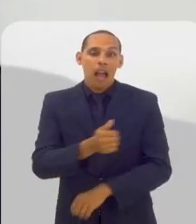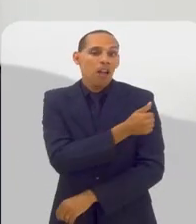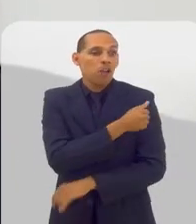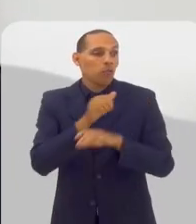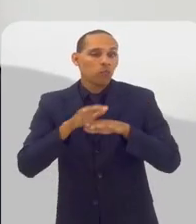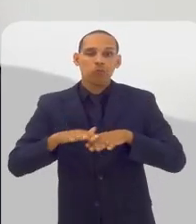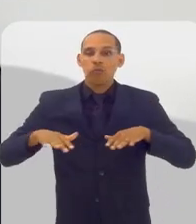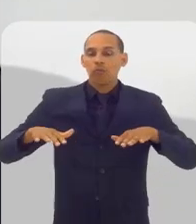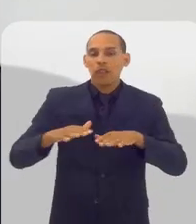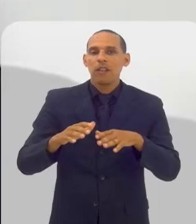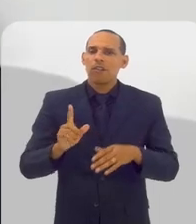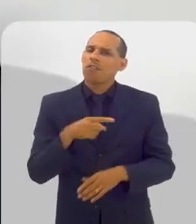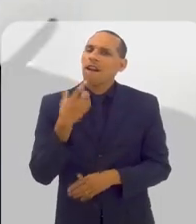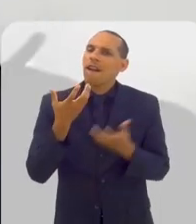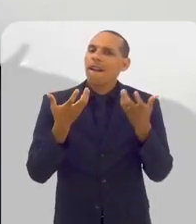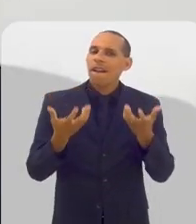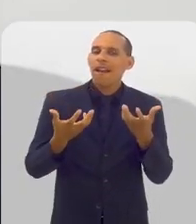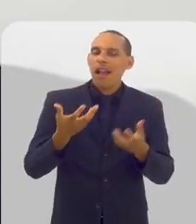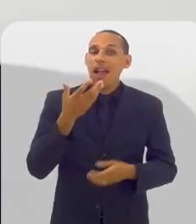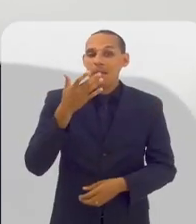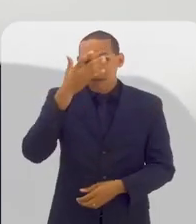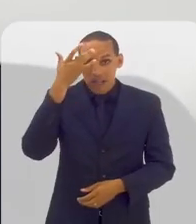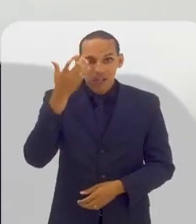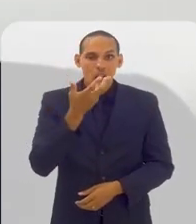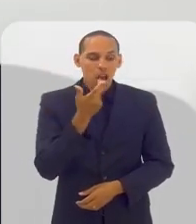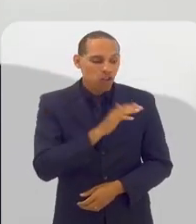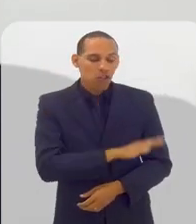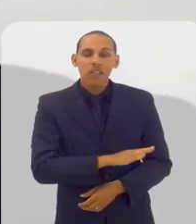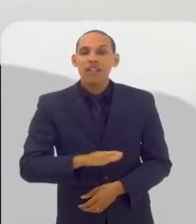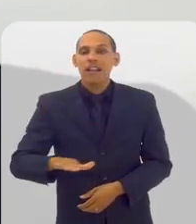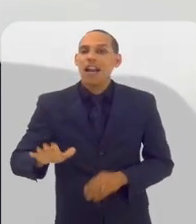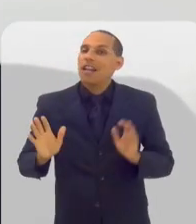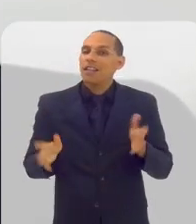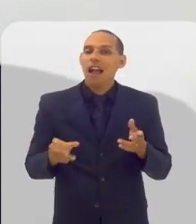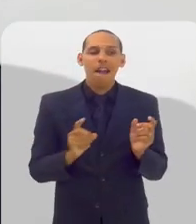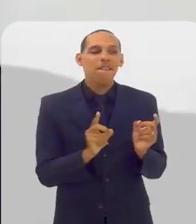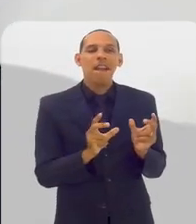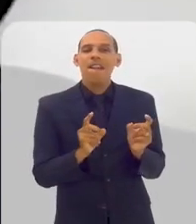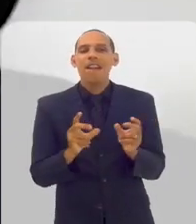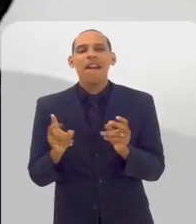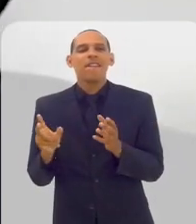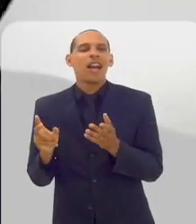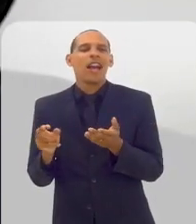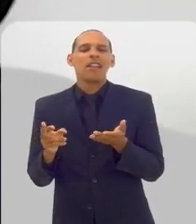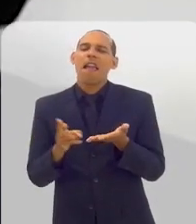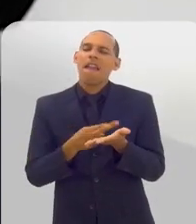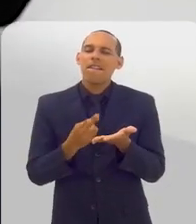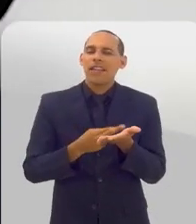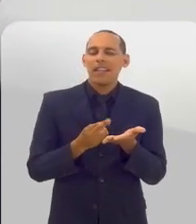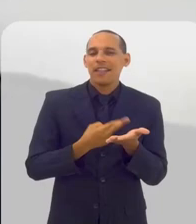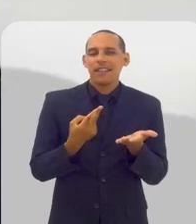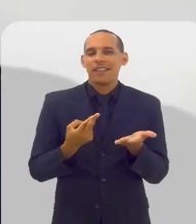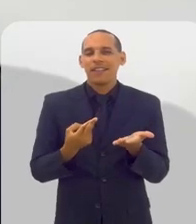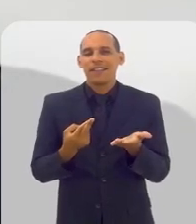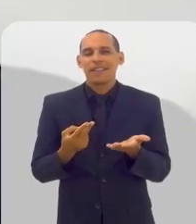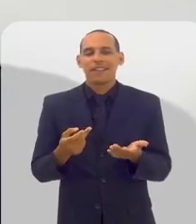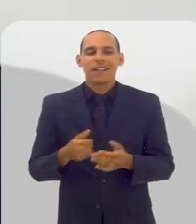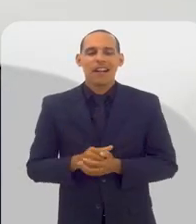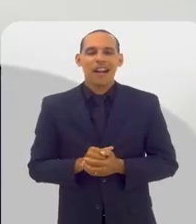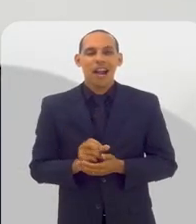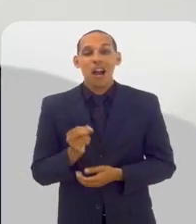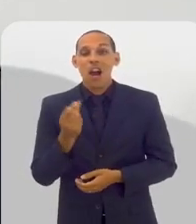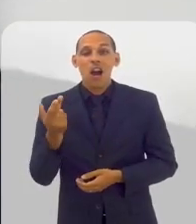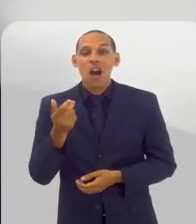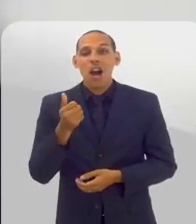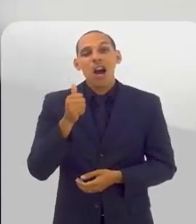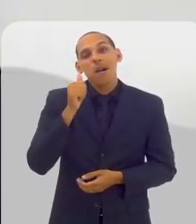em todos os alunos a gente quer que desde aquela criancinha que tá lá vendendo revistinha que tem uma ideia de